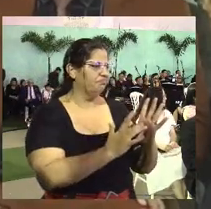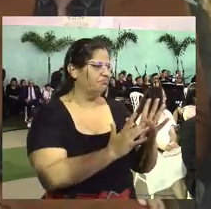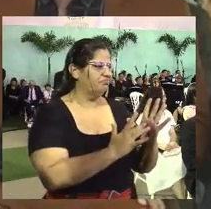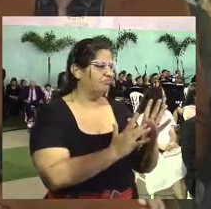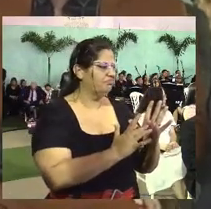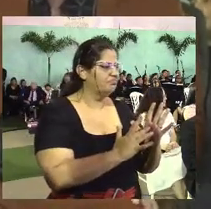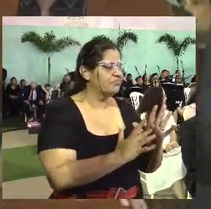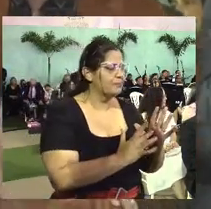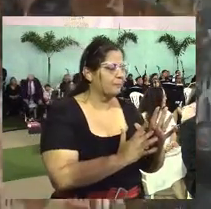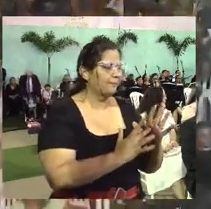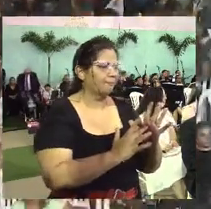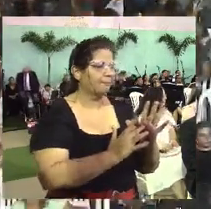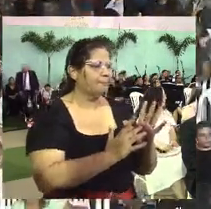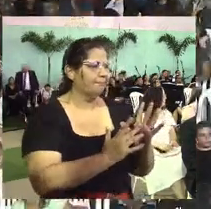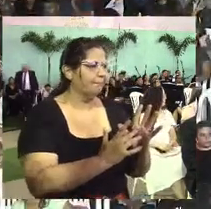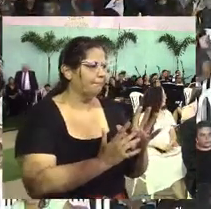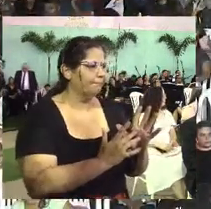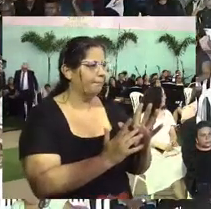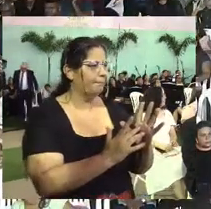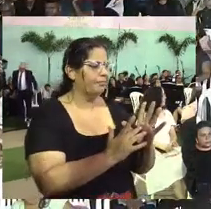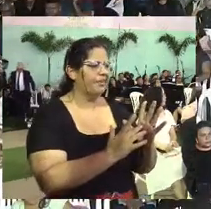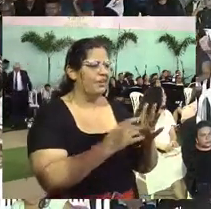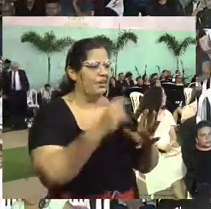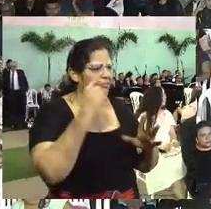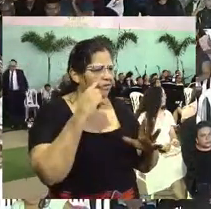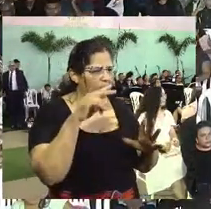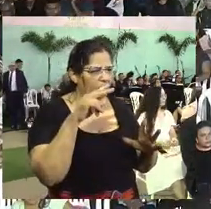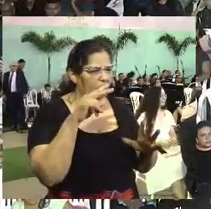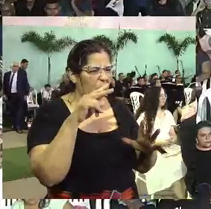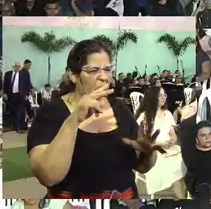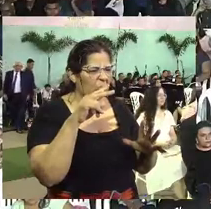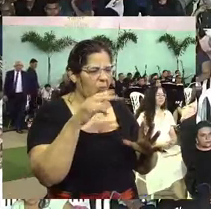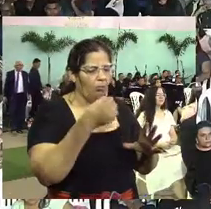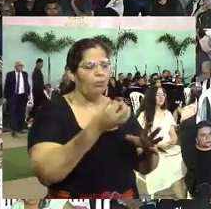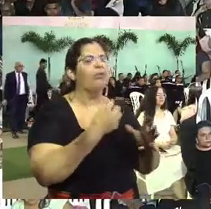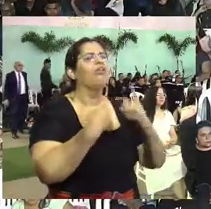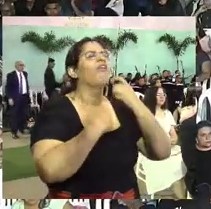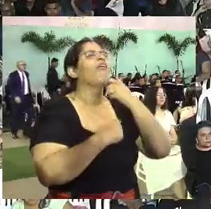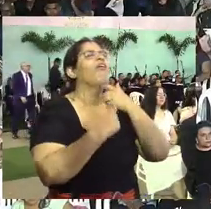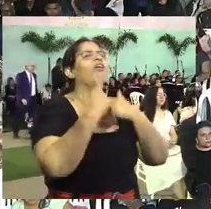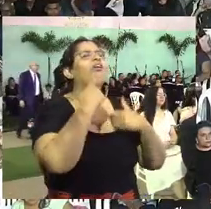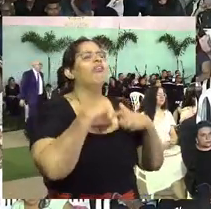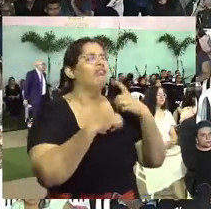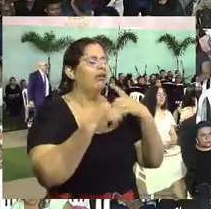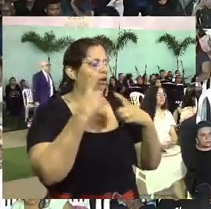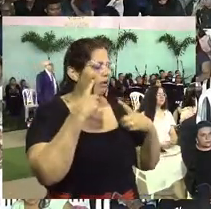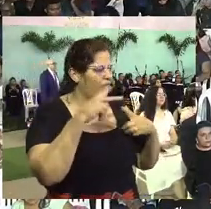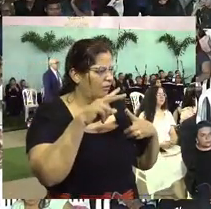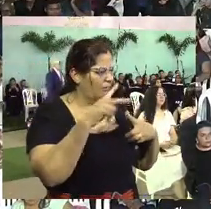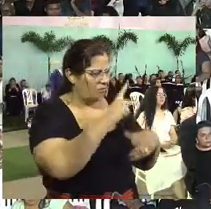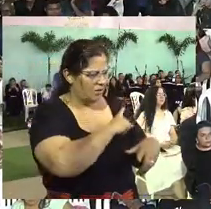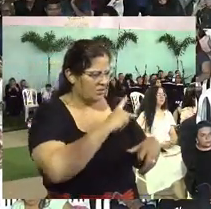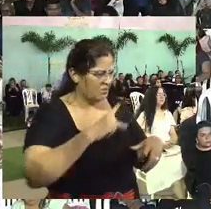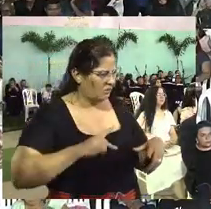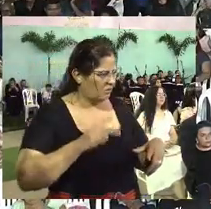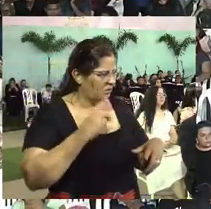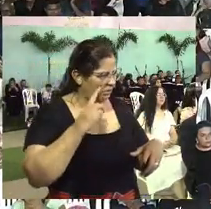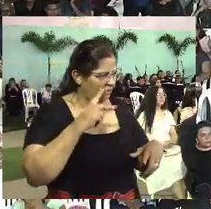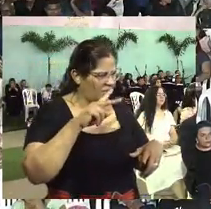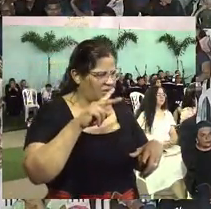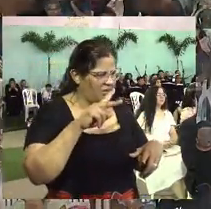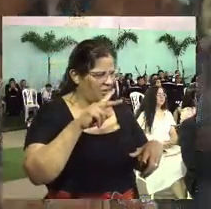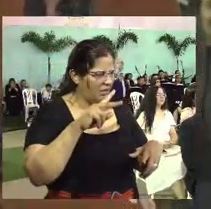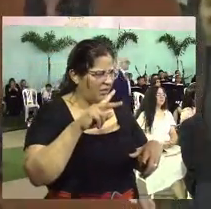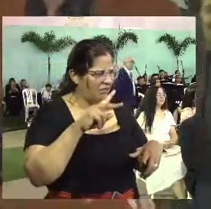apareceu de aparecer um gaiato lá um sobrevivente lá que tava entubado chegou despastor sempre tem uns engraçadinho os gaiato pastor quando eu vi aquela